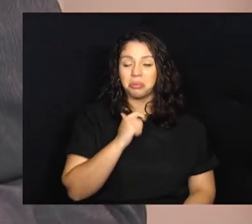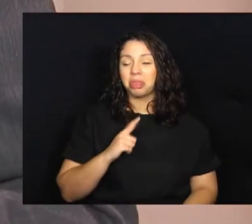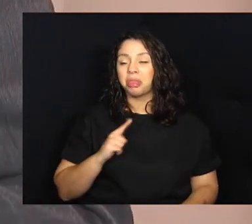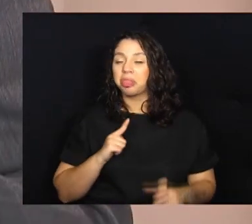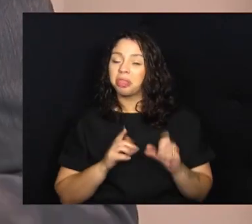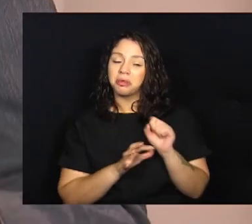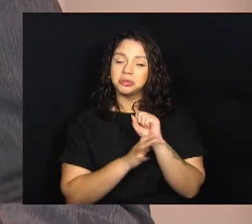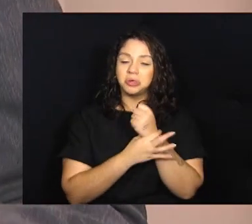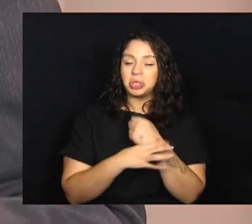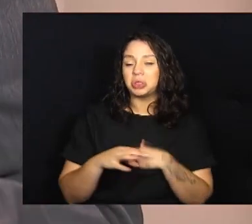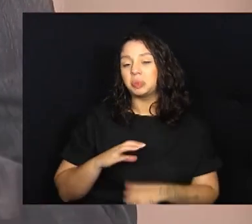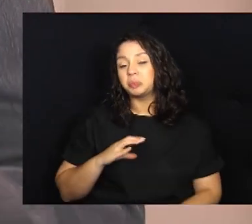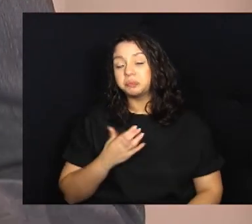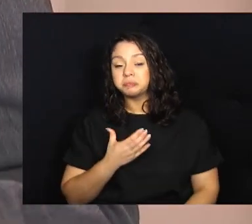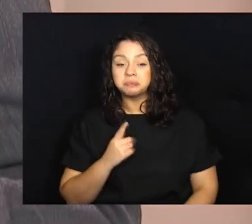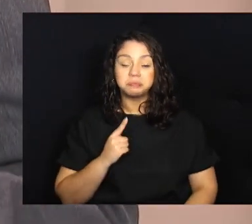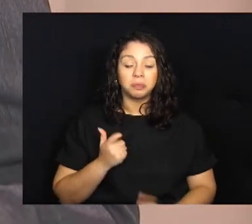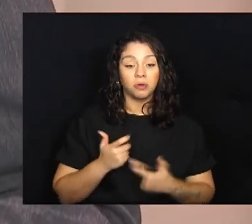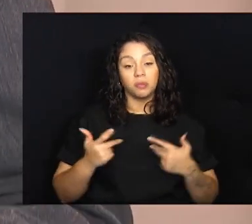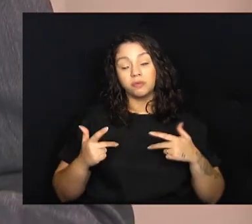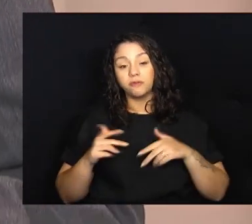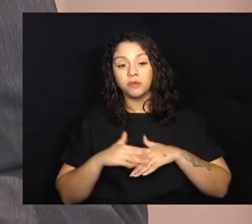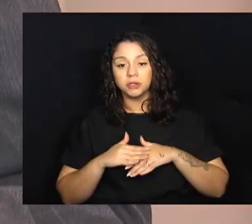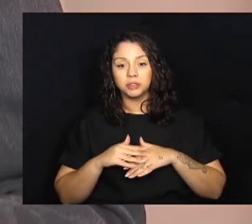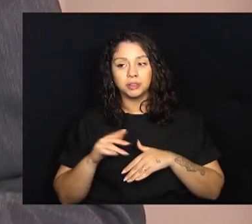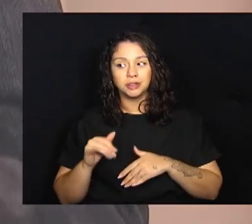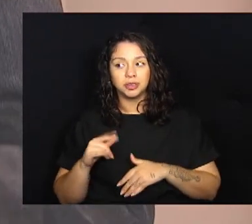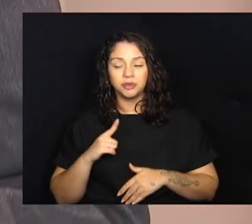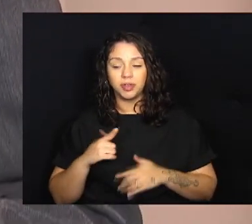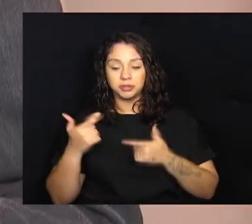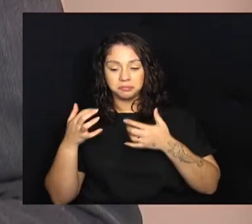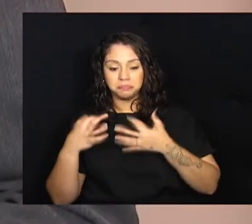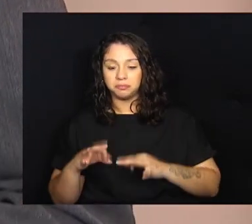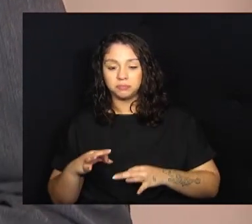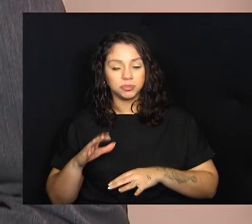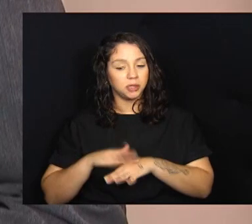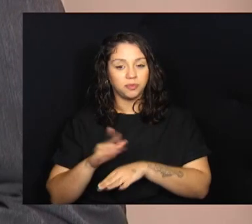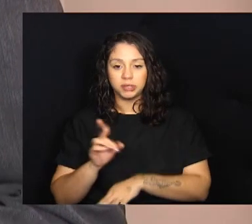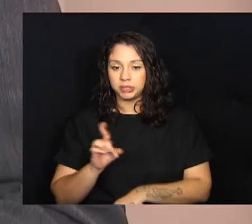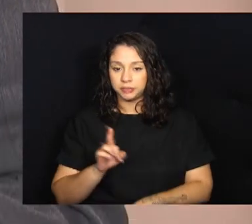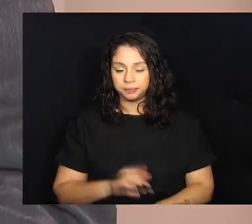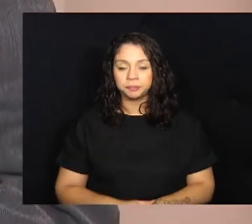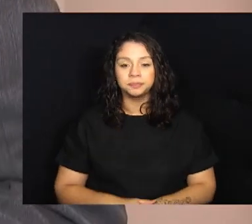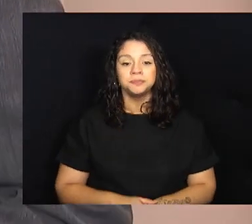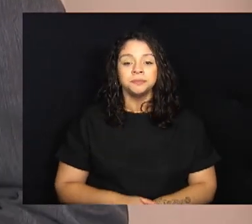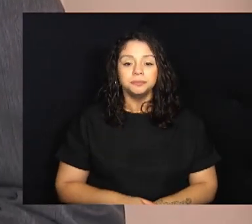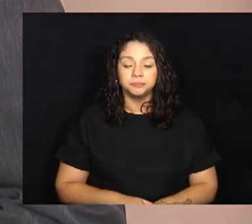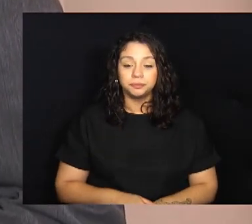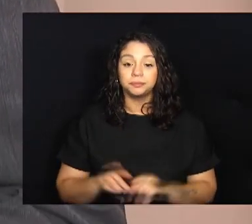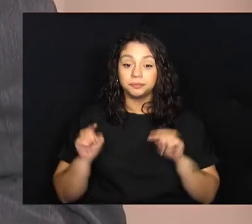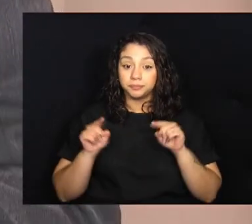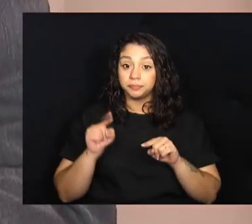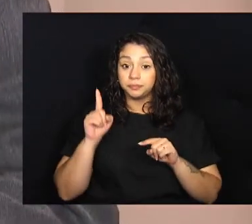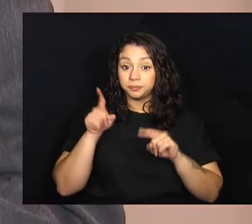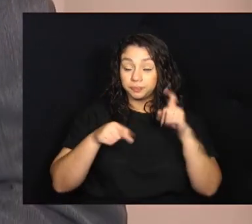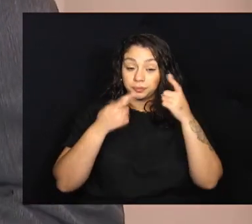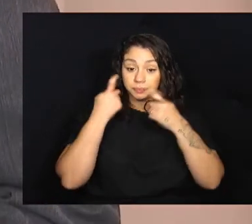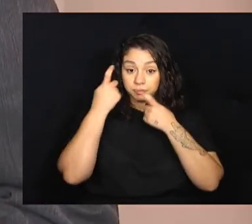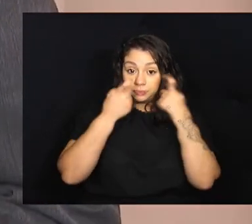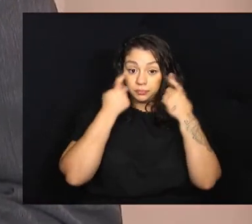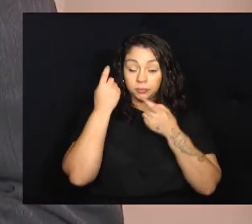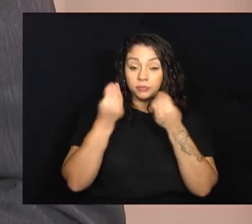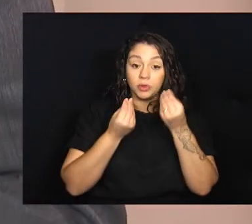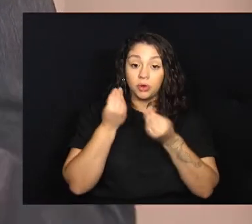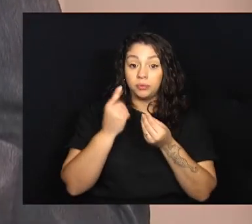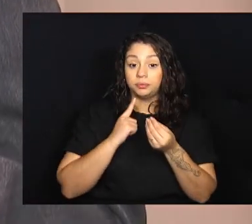mais valente, e começa a fazer coisas que talvez ele não faria se ele estivesse sóbrio. Então, essa é uma preocupação, da maneira como